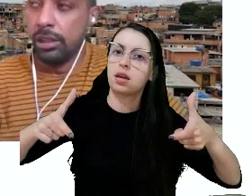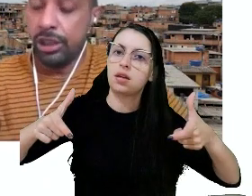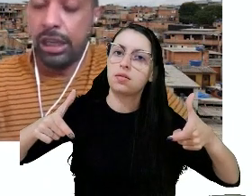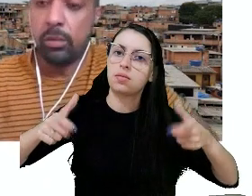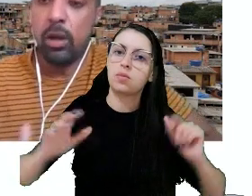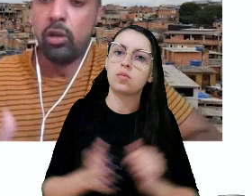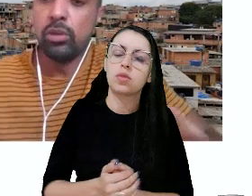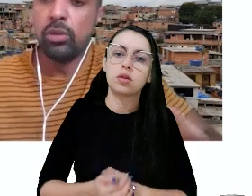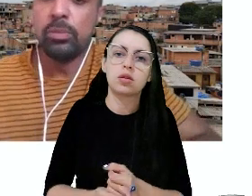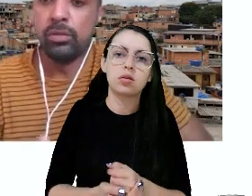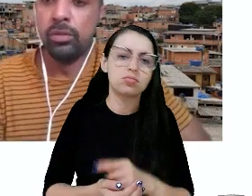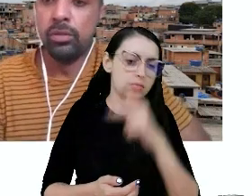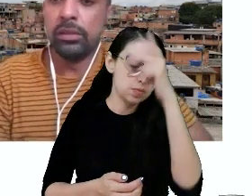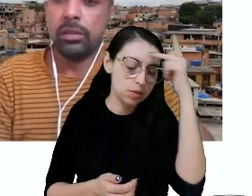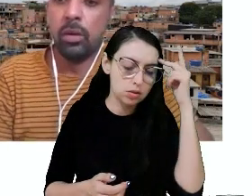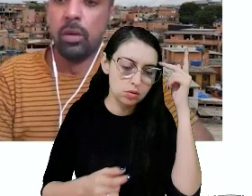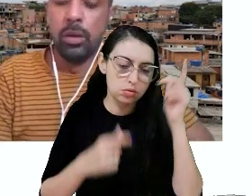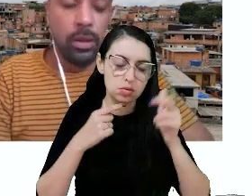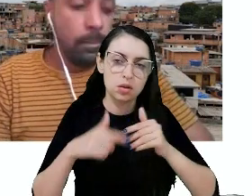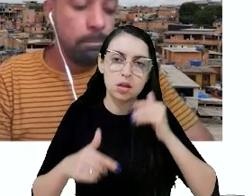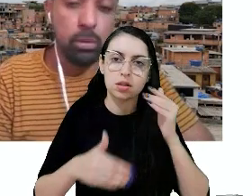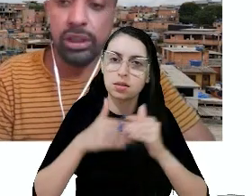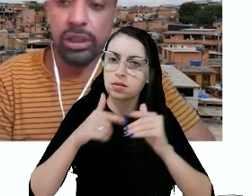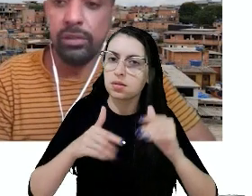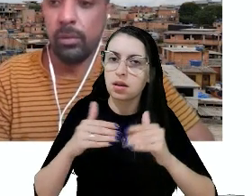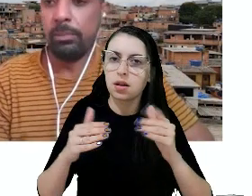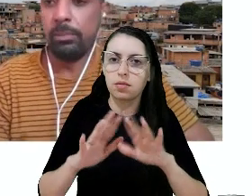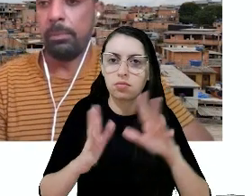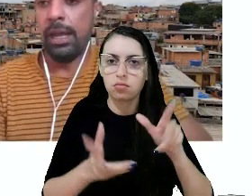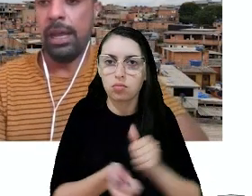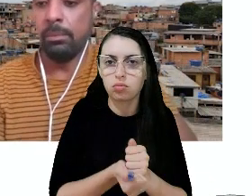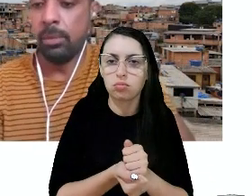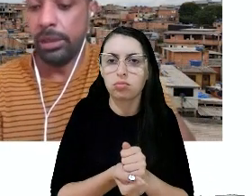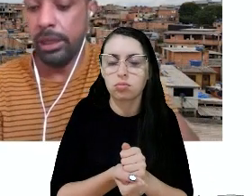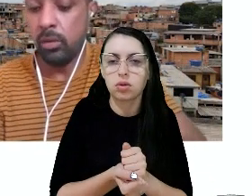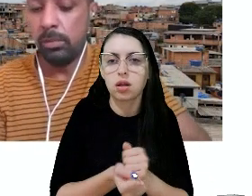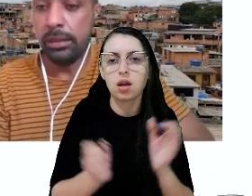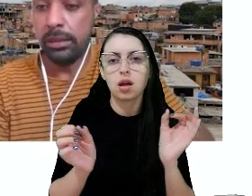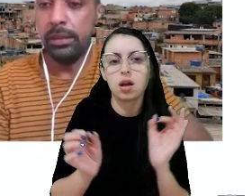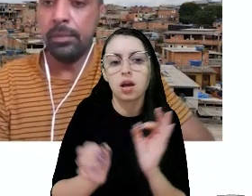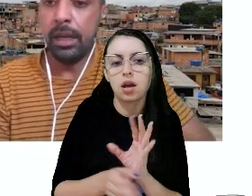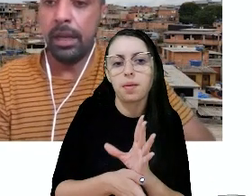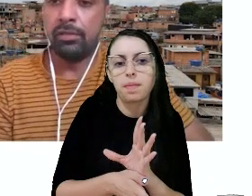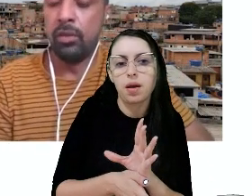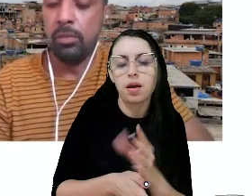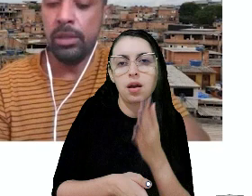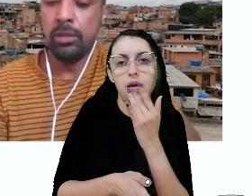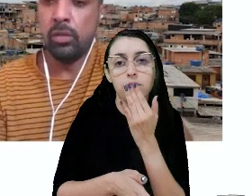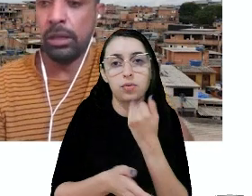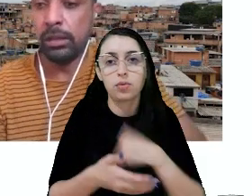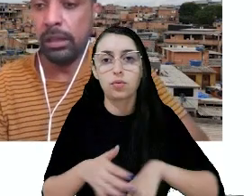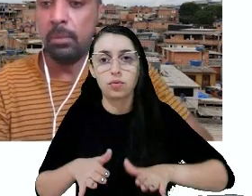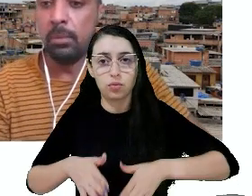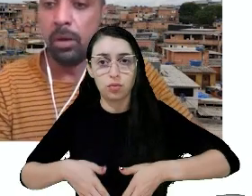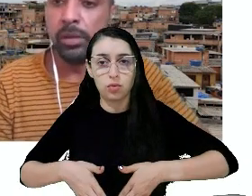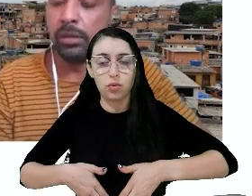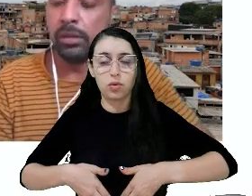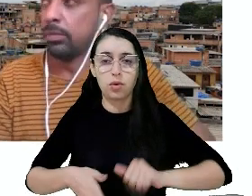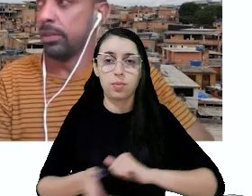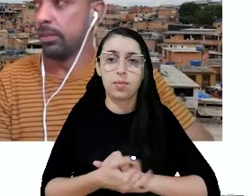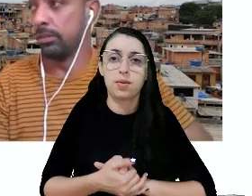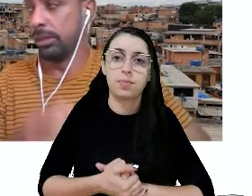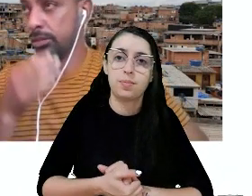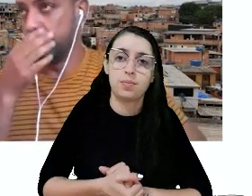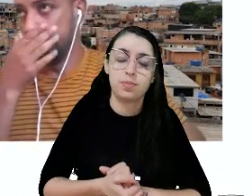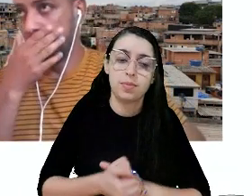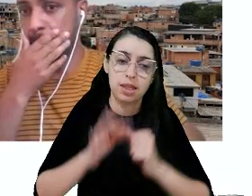conseguir chegar ao maior número de pessoas possível para poder combater a fome e combater a morte